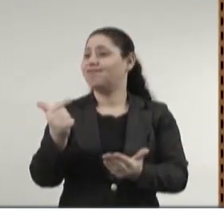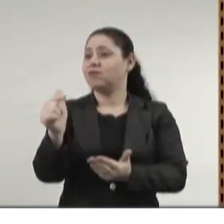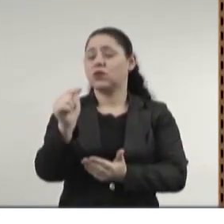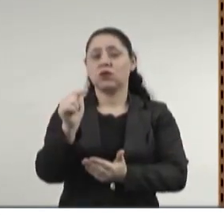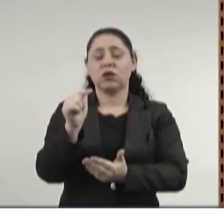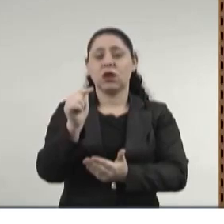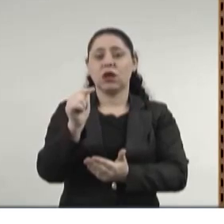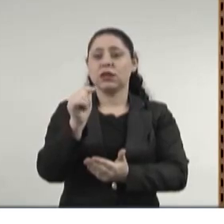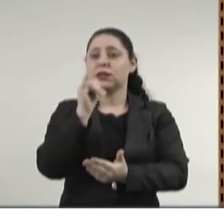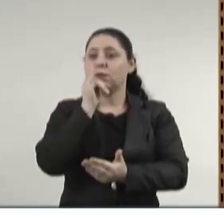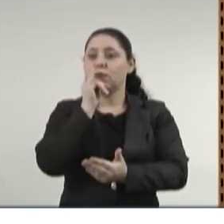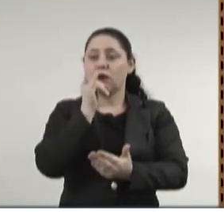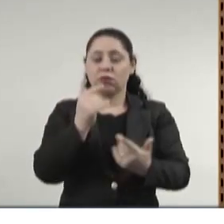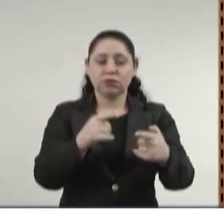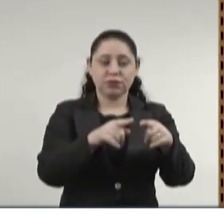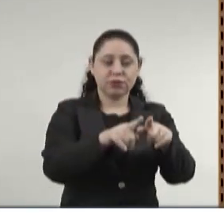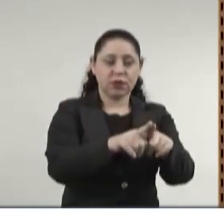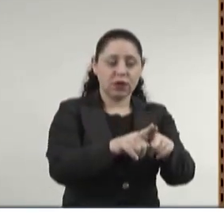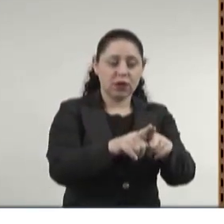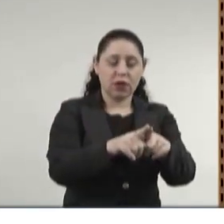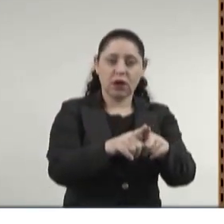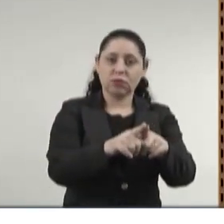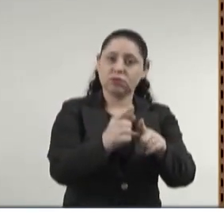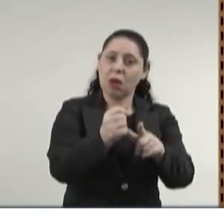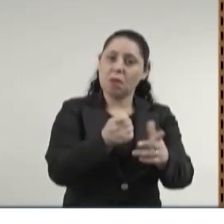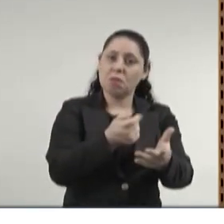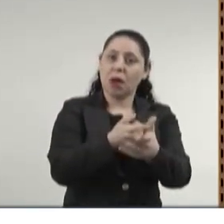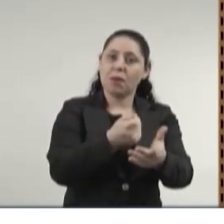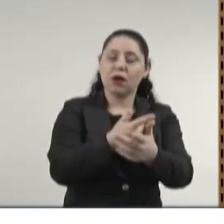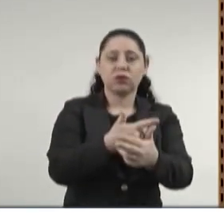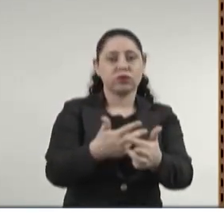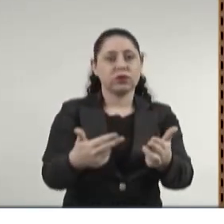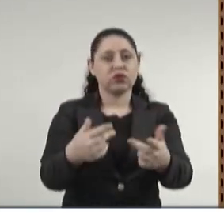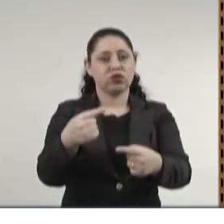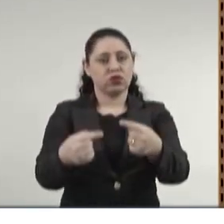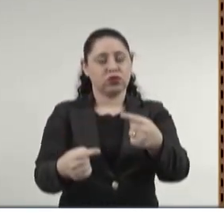um cofinanciamento, ele fica discutindo